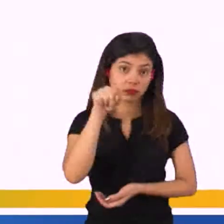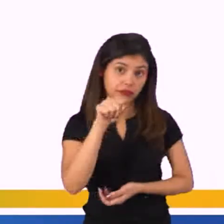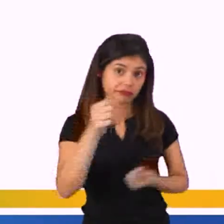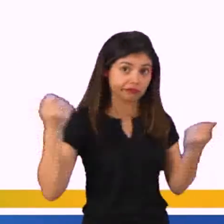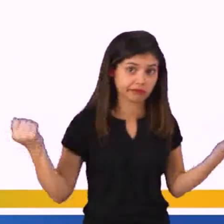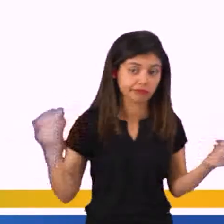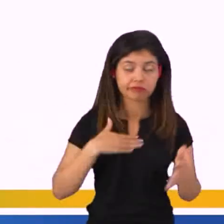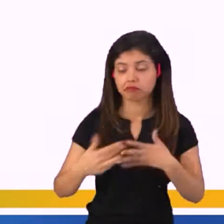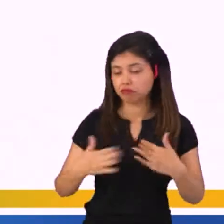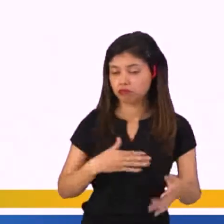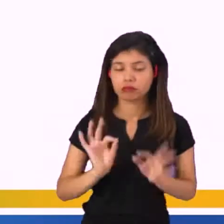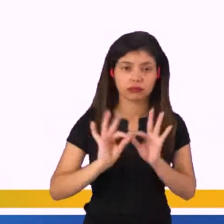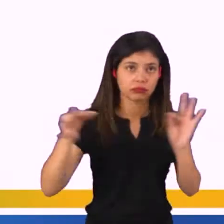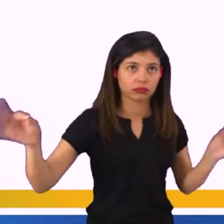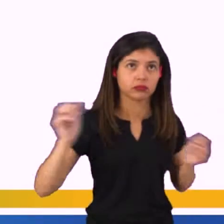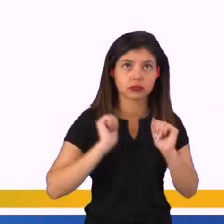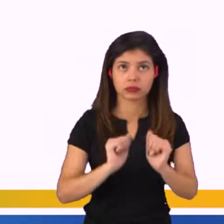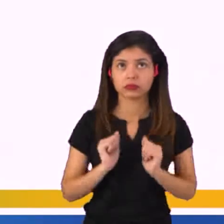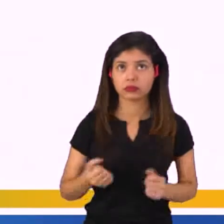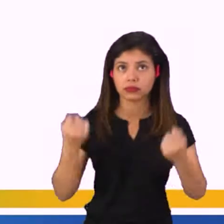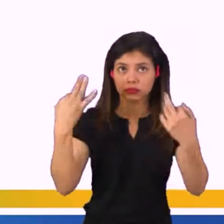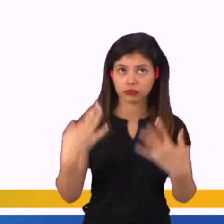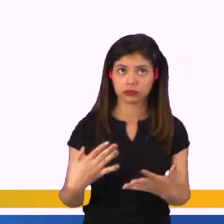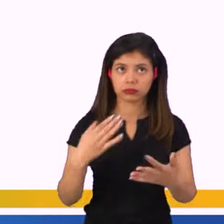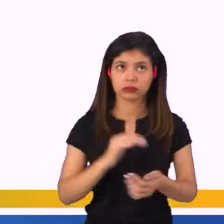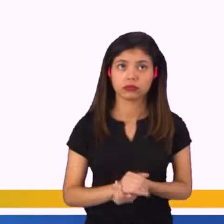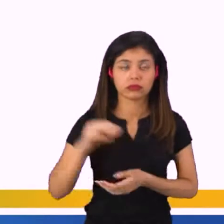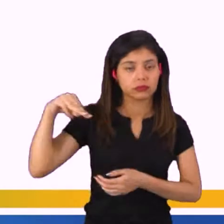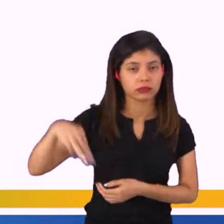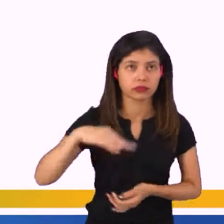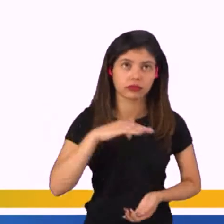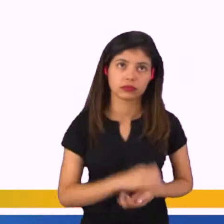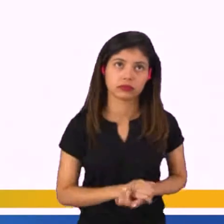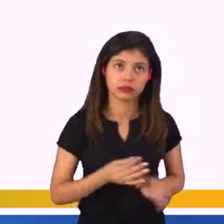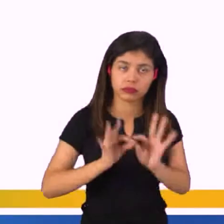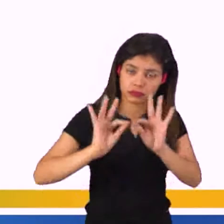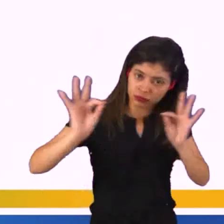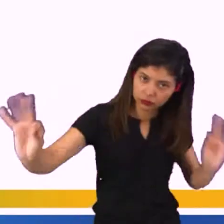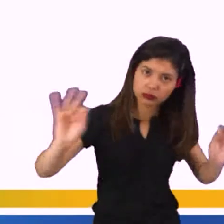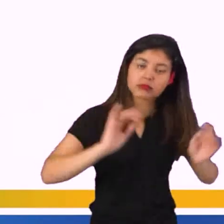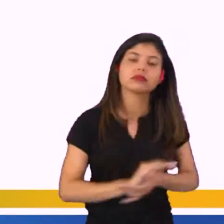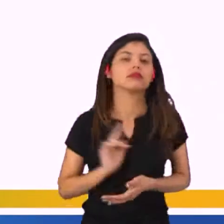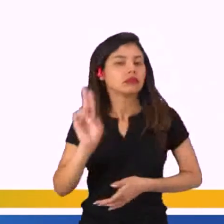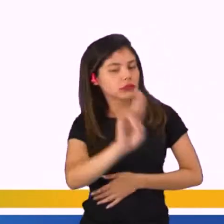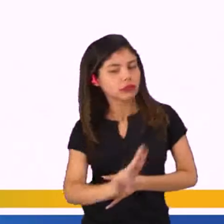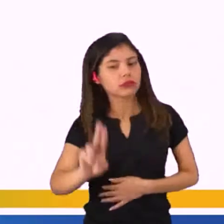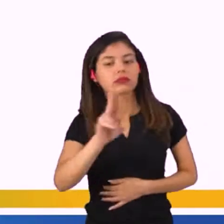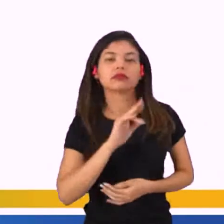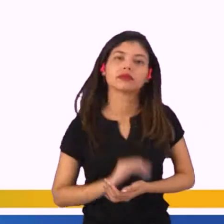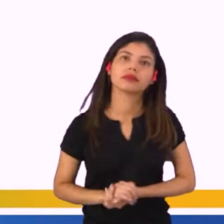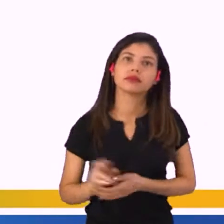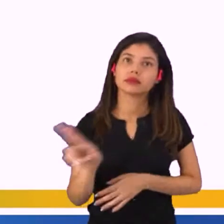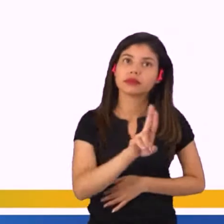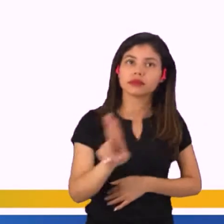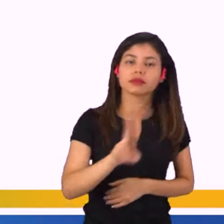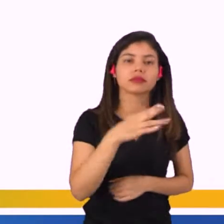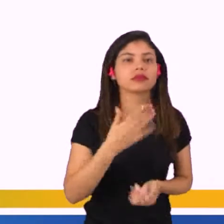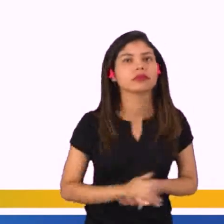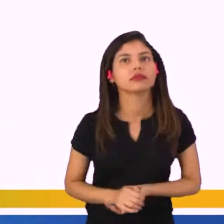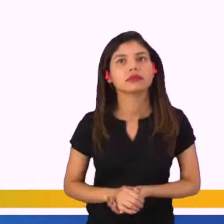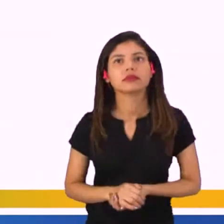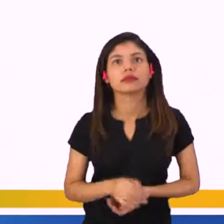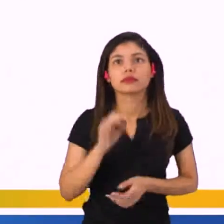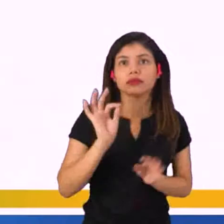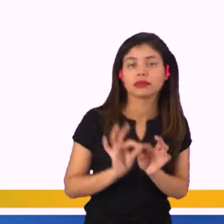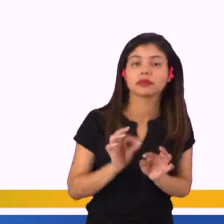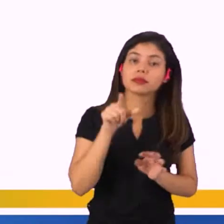Dessa maneira, qualquer medida de comprimento ela pode ser dada em metros. Então, para medir comprimento, nós utilizamos os chamados